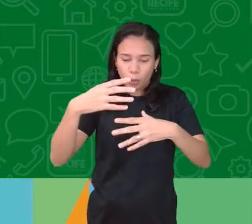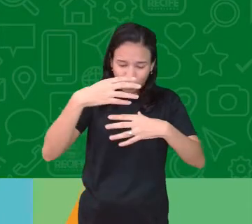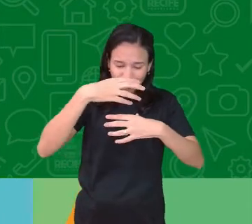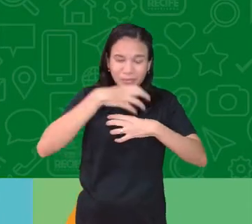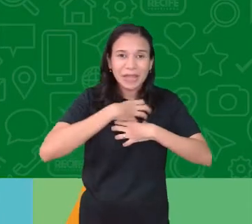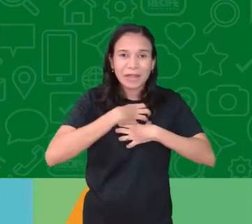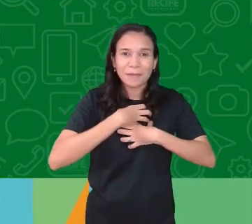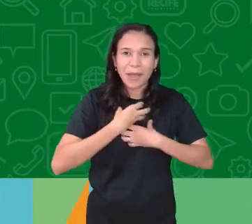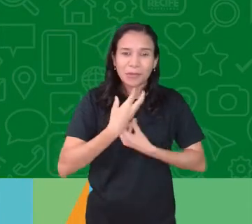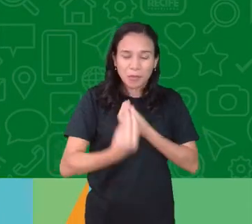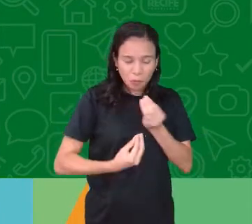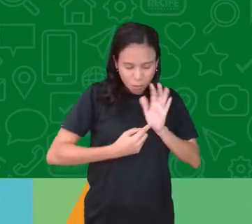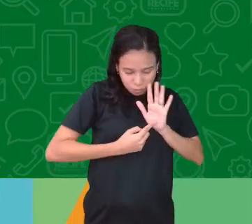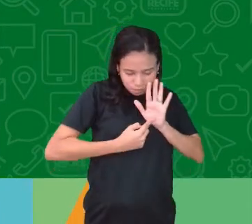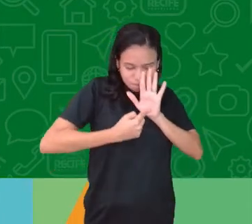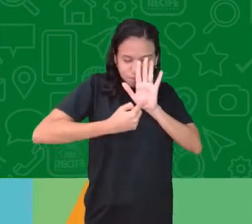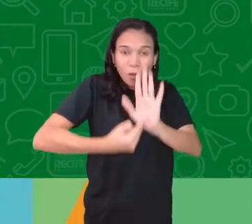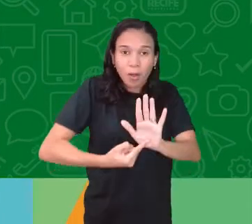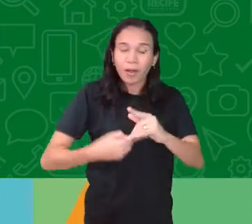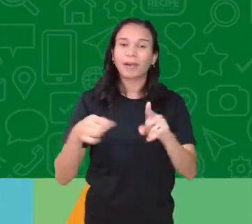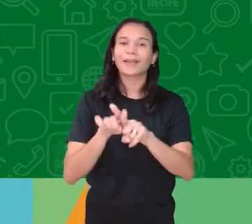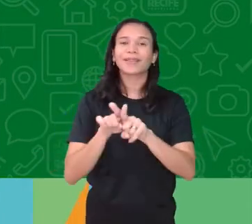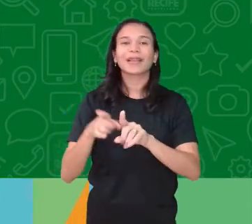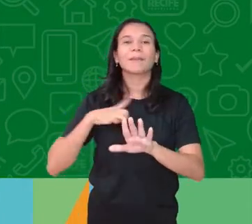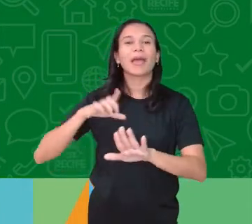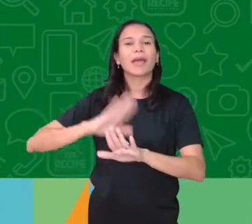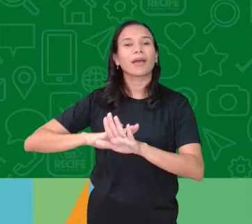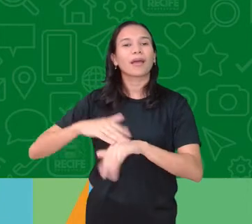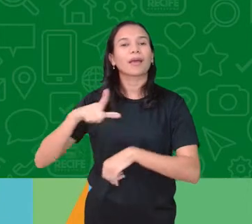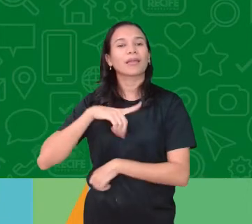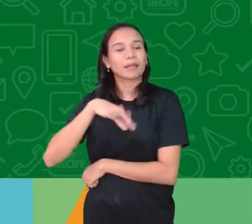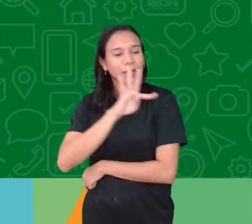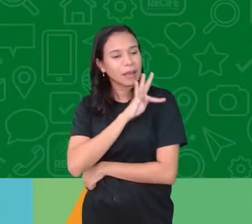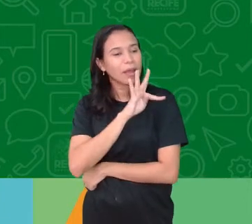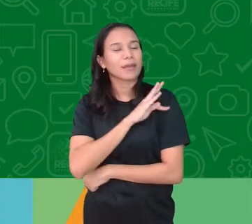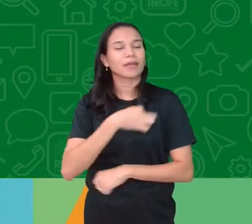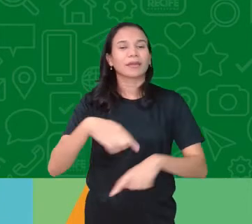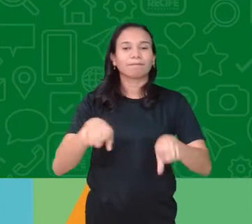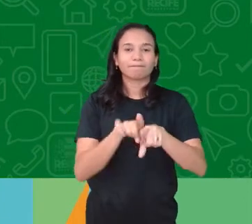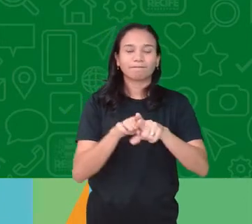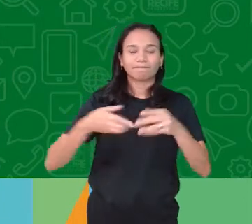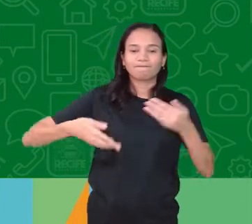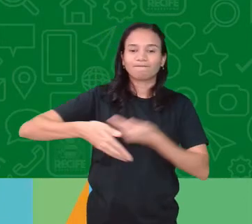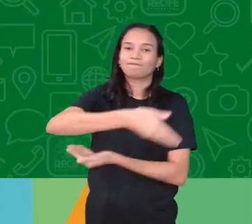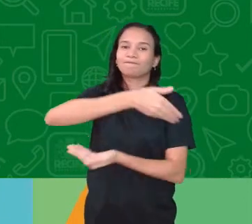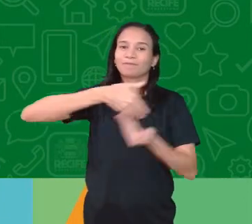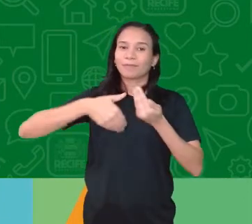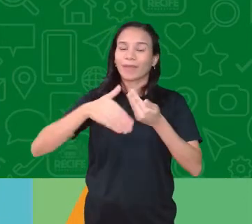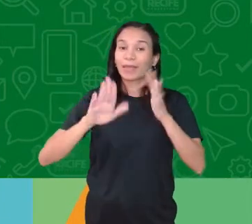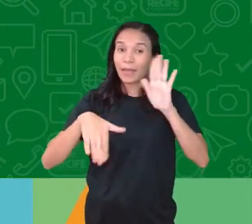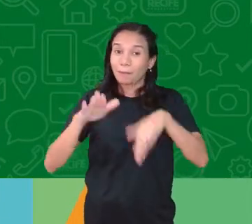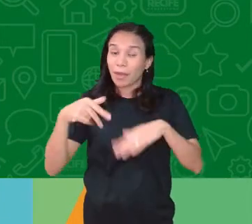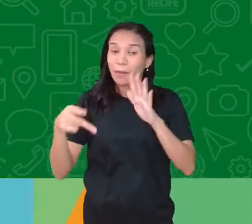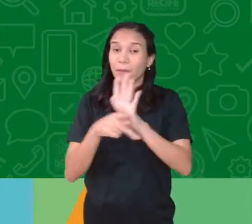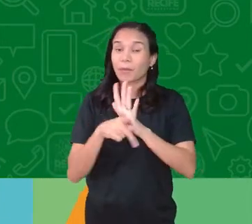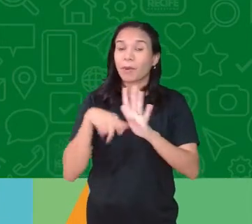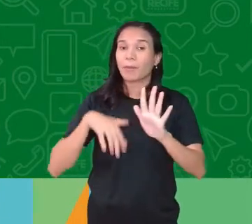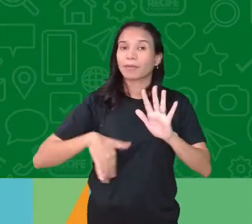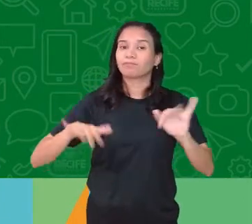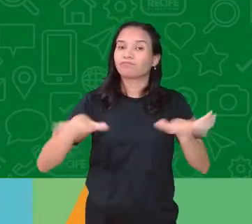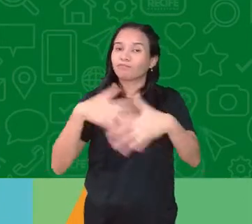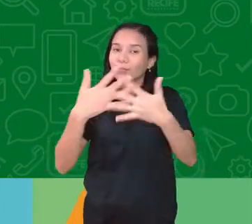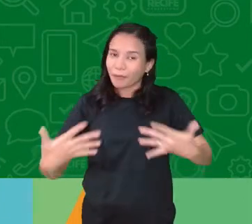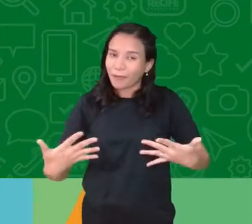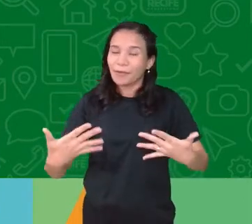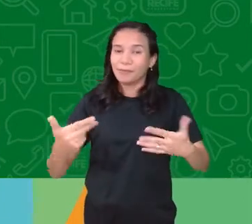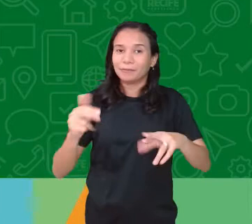do que quer ser contado, mas também envolve uma questão técnica, aí dependendo do que pede o espetáculo e a apresentação, né?